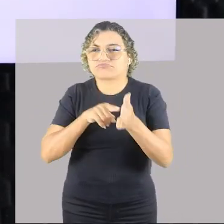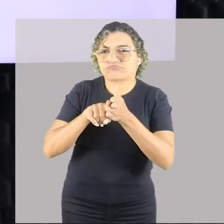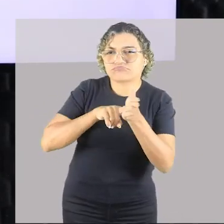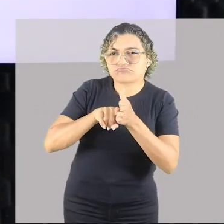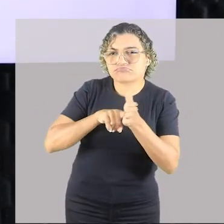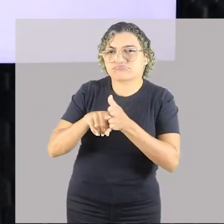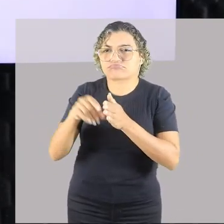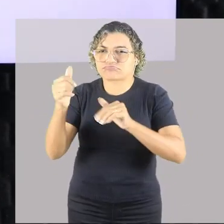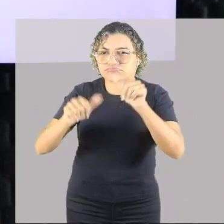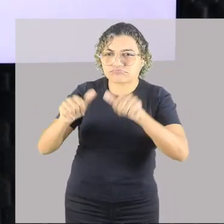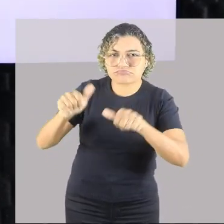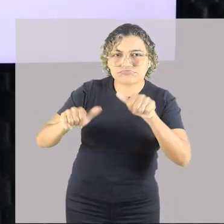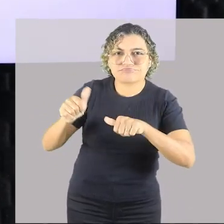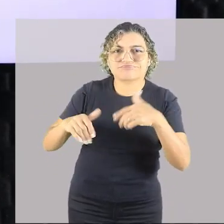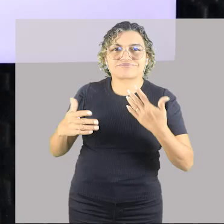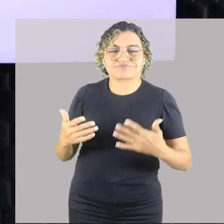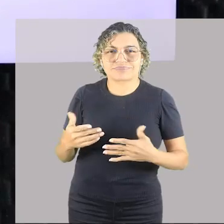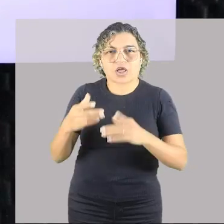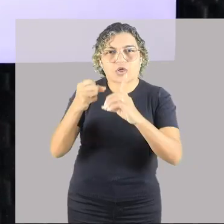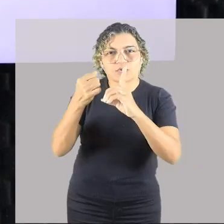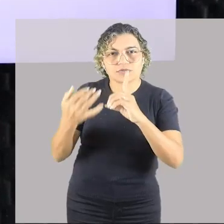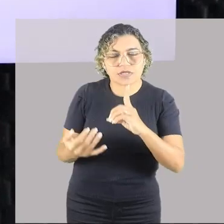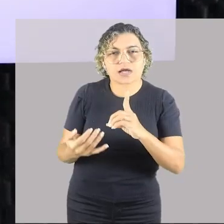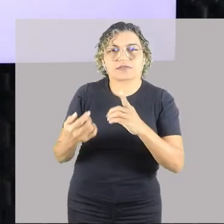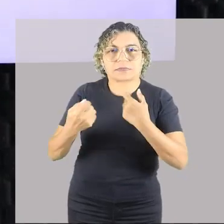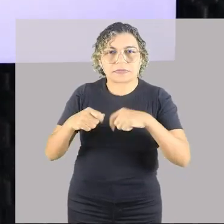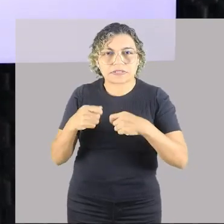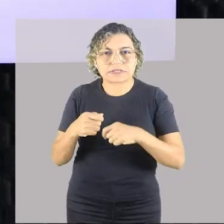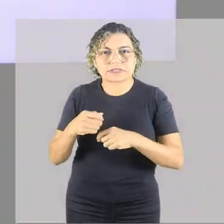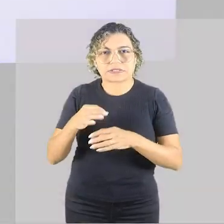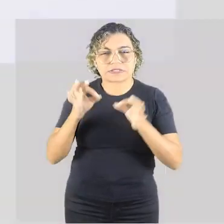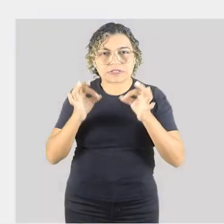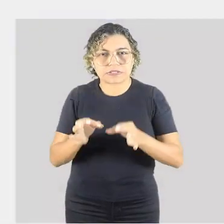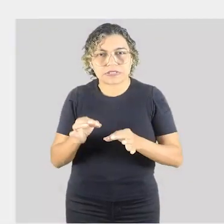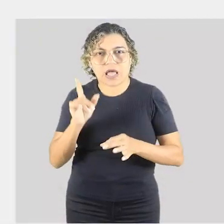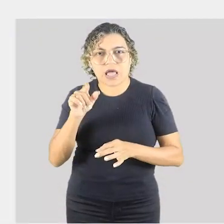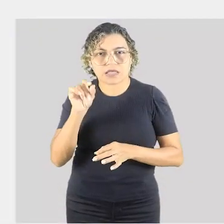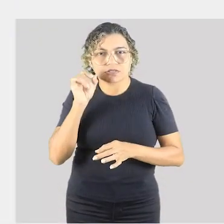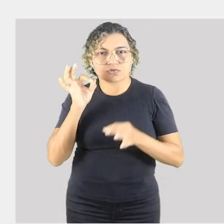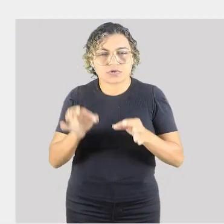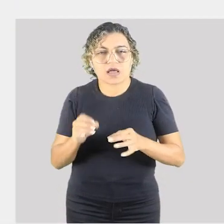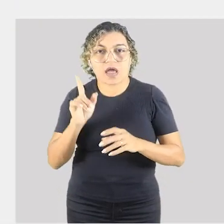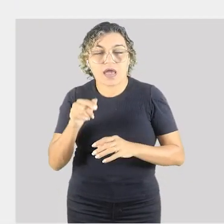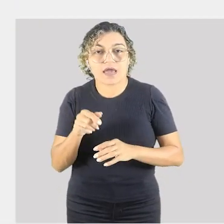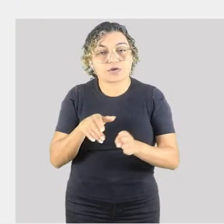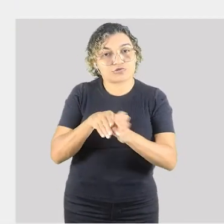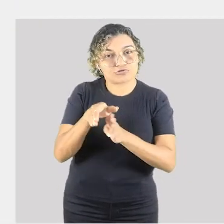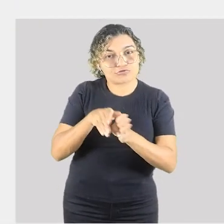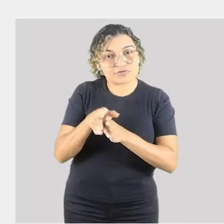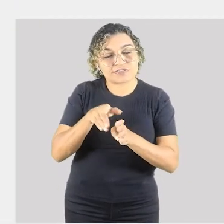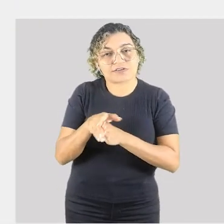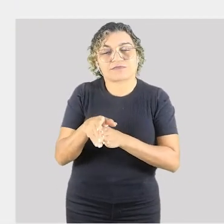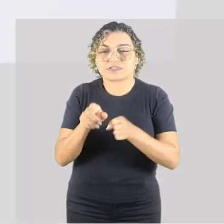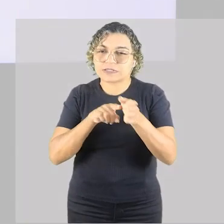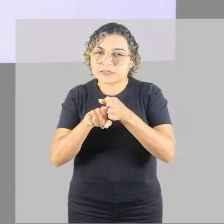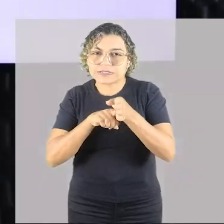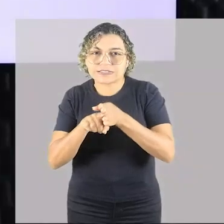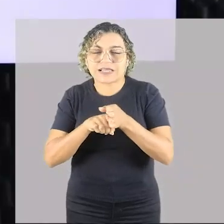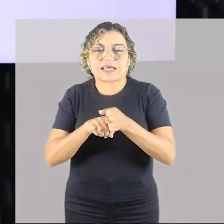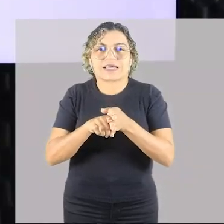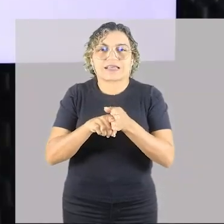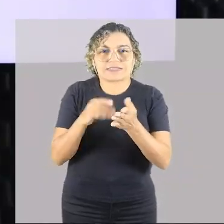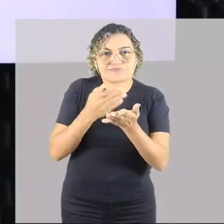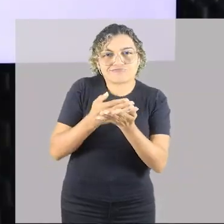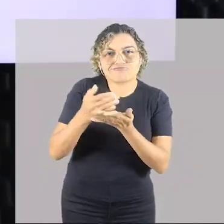averigua os fatos, que você analisa os dados necessários para essa decisão? É claro que é na fase de instrução. Você vai averiguar, você